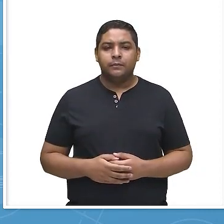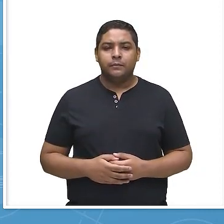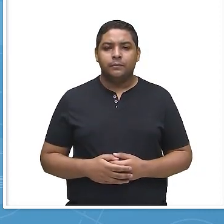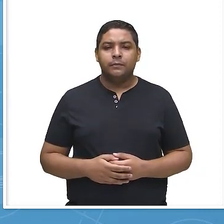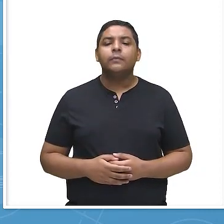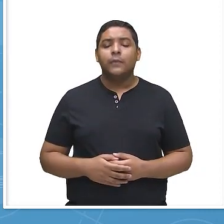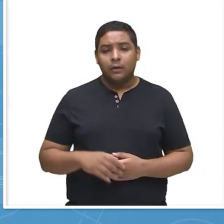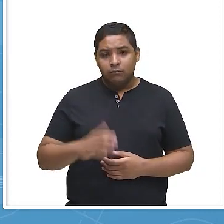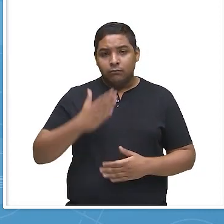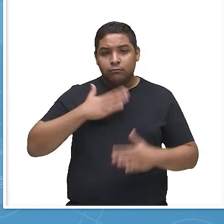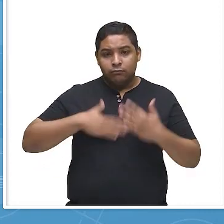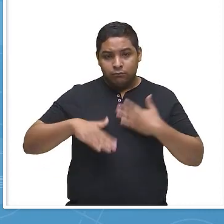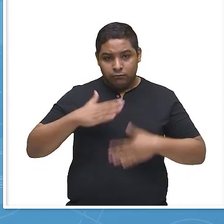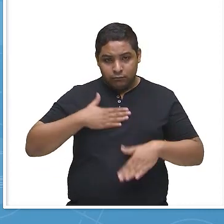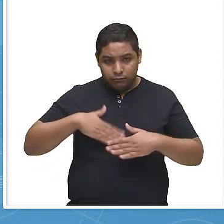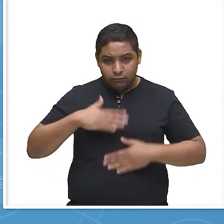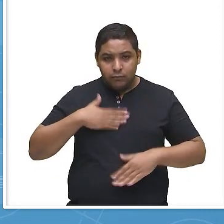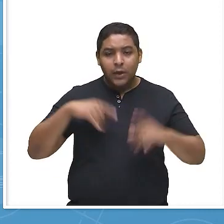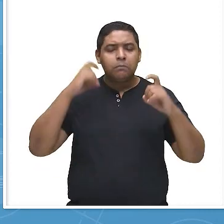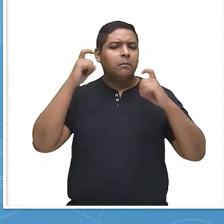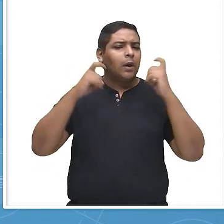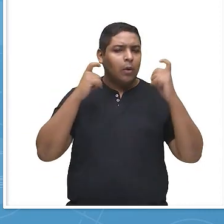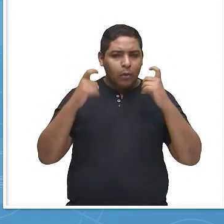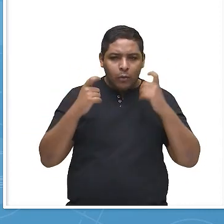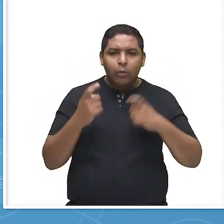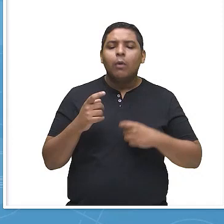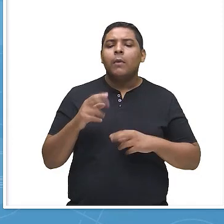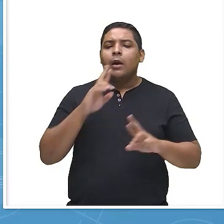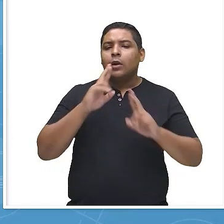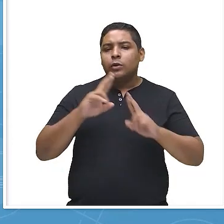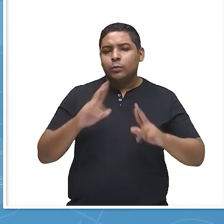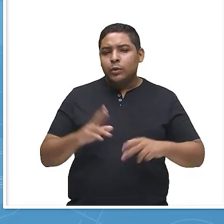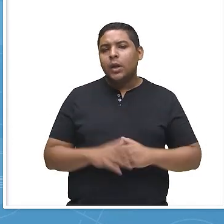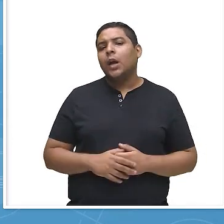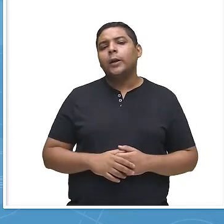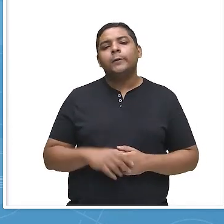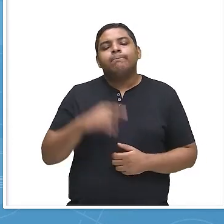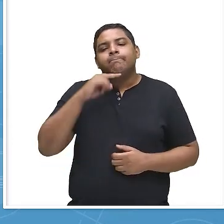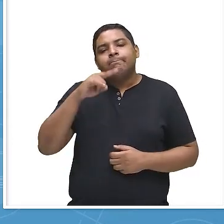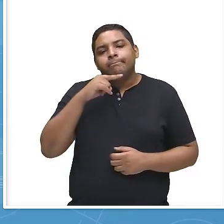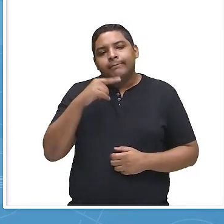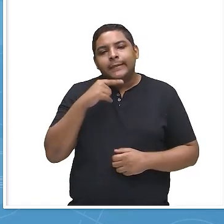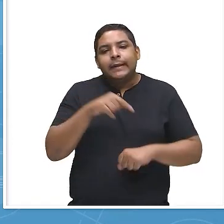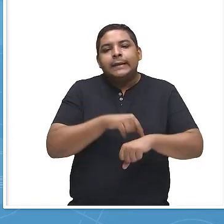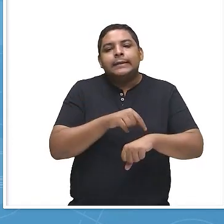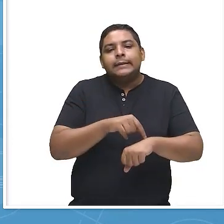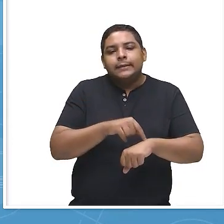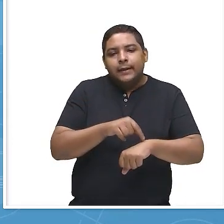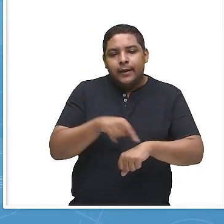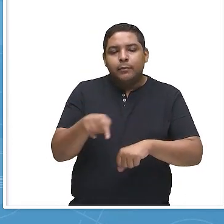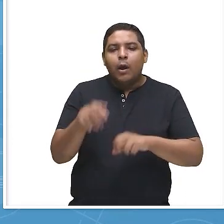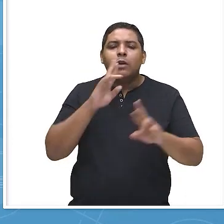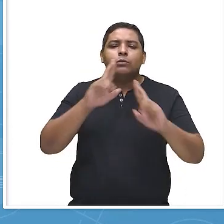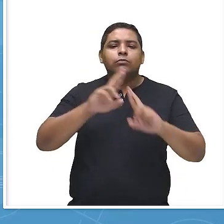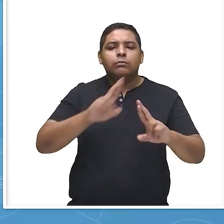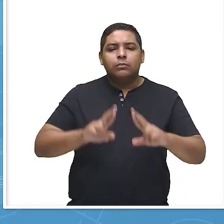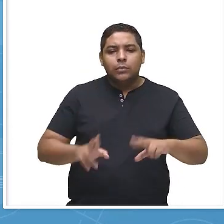tá? E aí a gente não se preocupa se não deu tempo também de responder tudo, né? A gente tem um pouquinho de tempo.